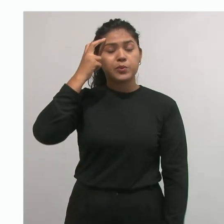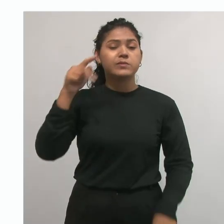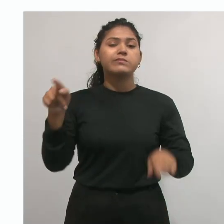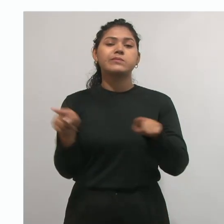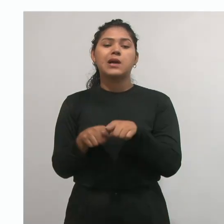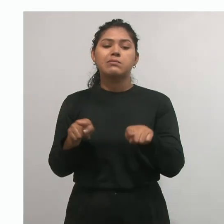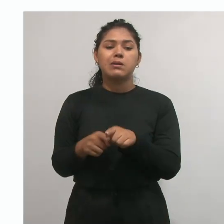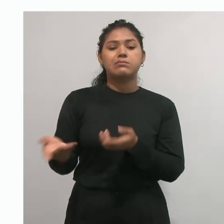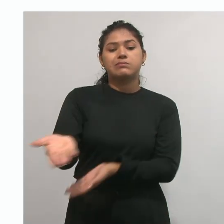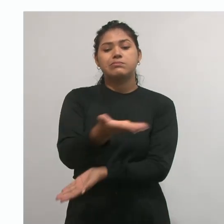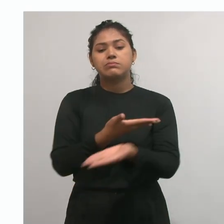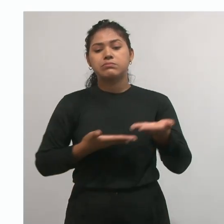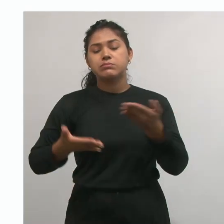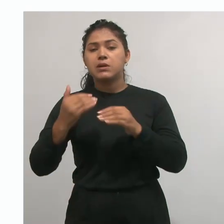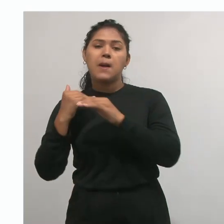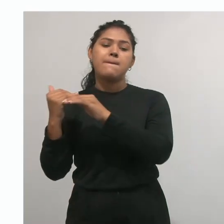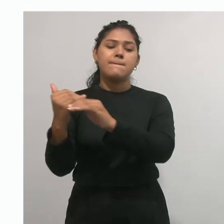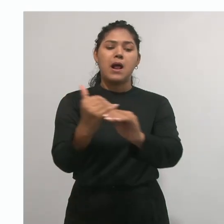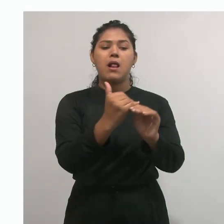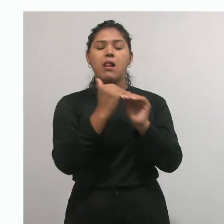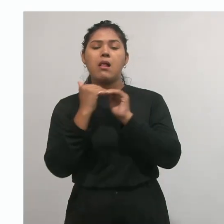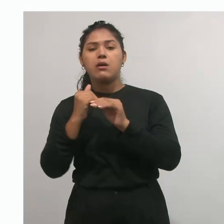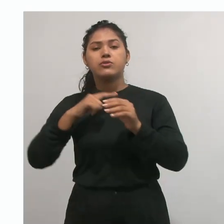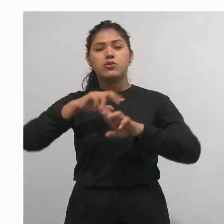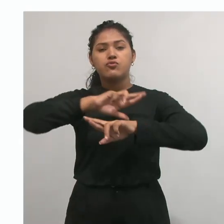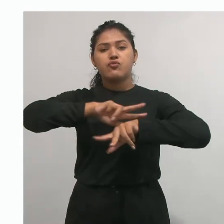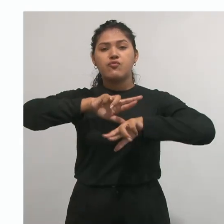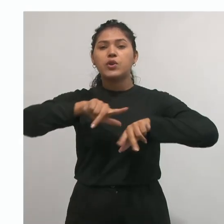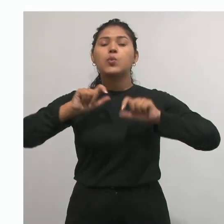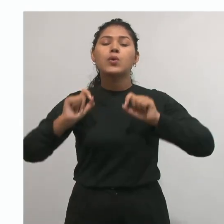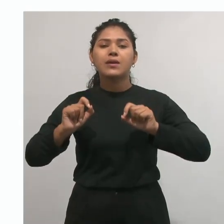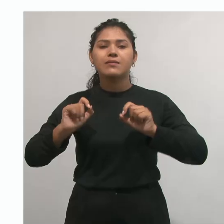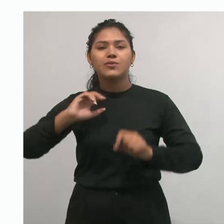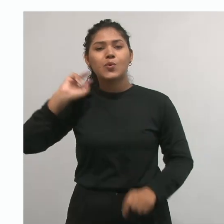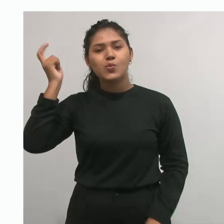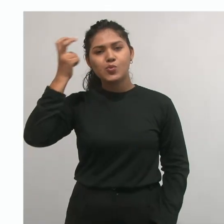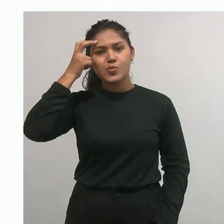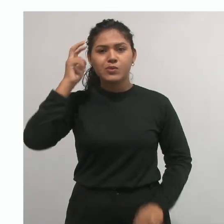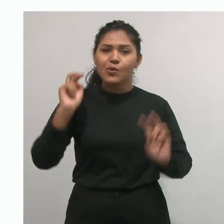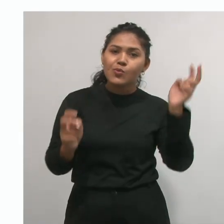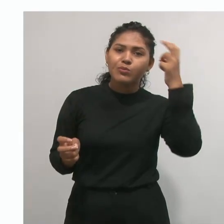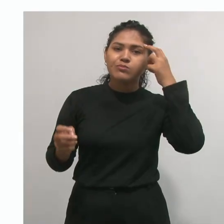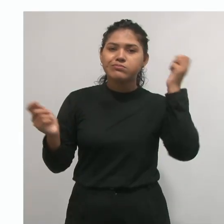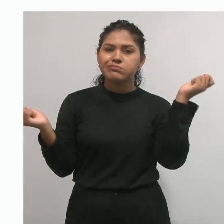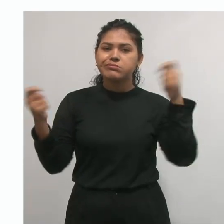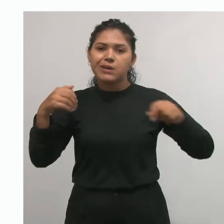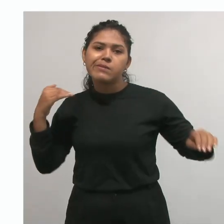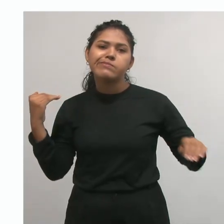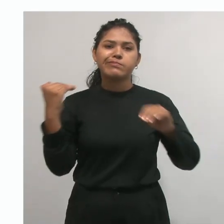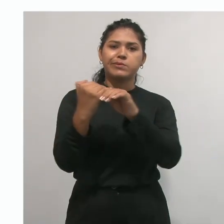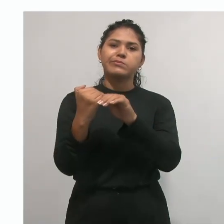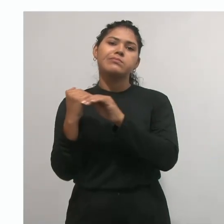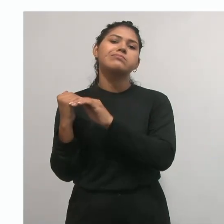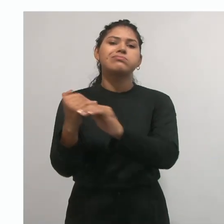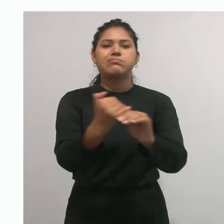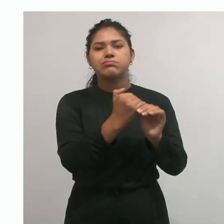numa interação igualitária entre diferentes culturas, né? Então, o que